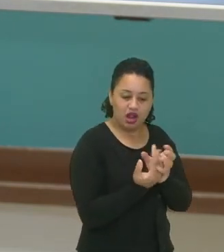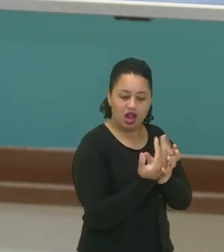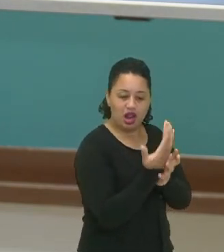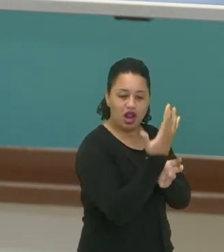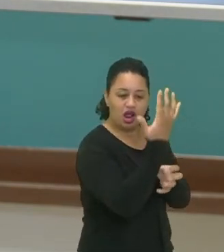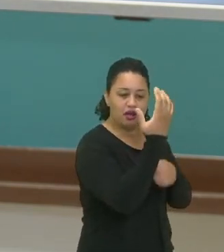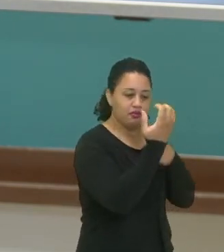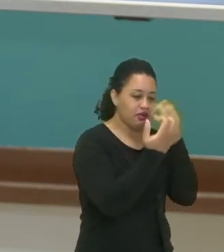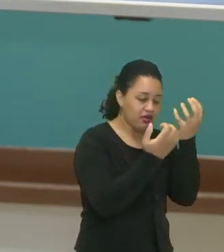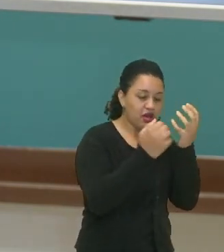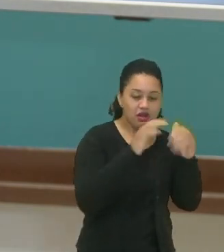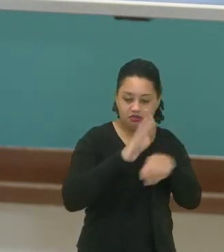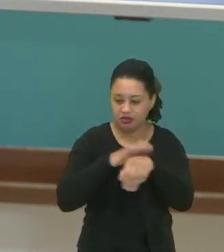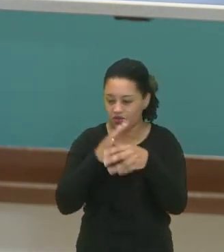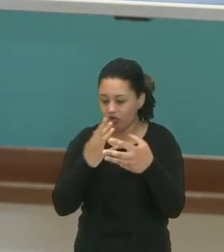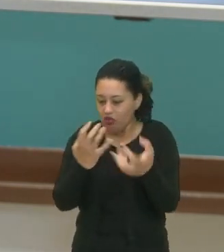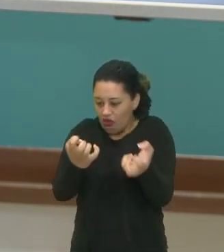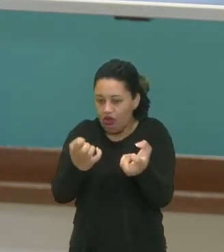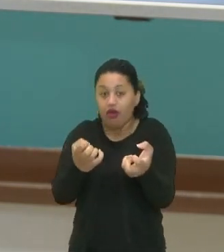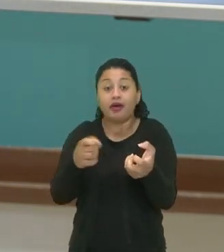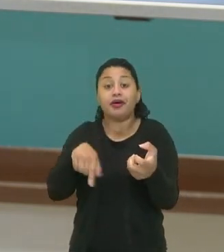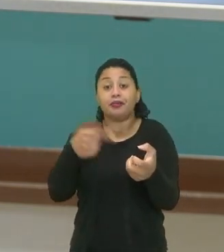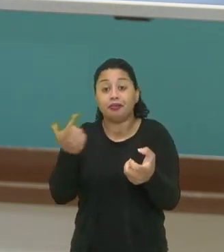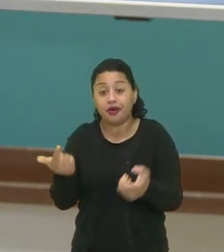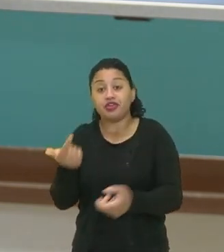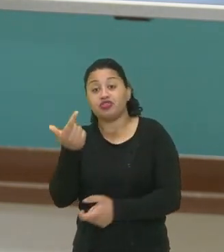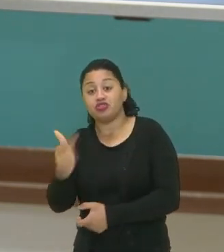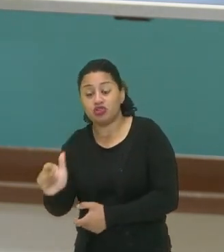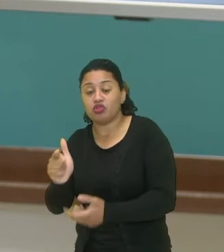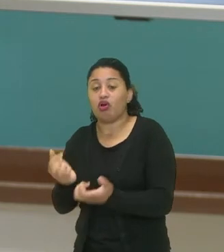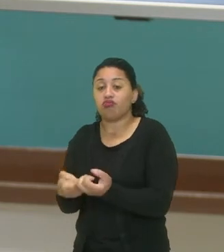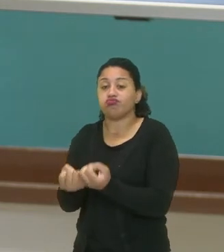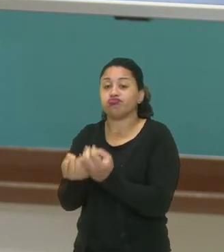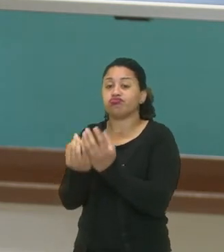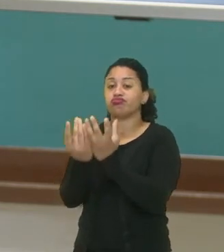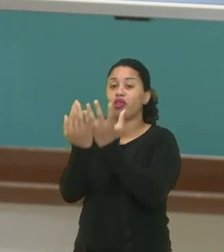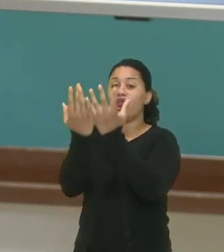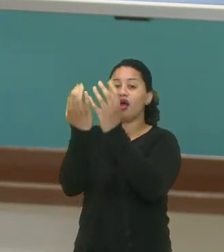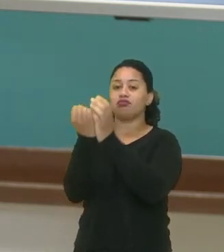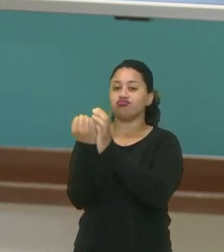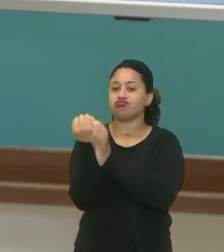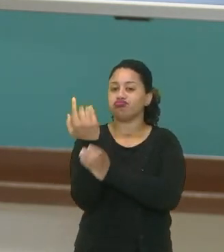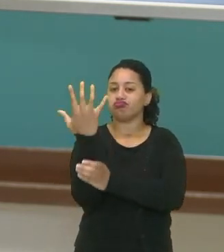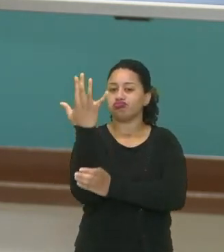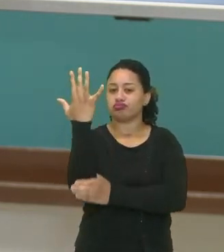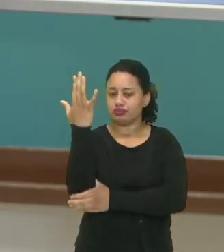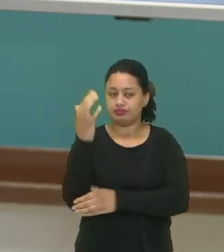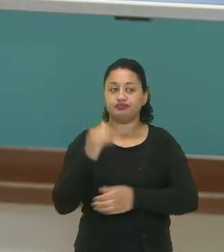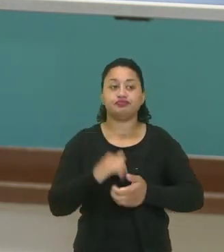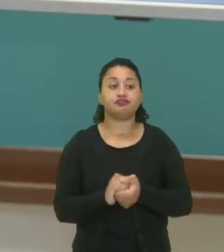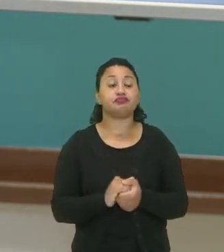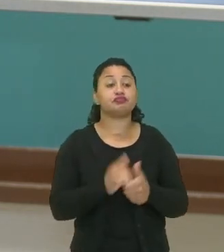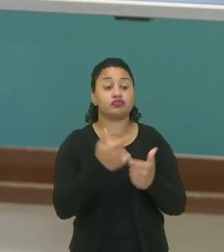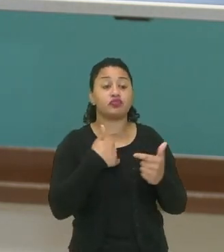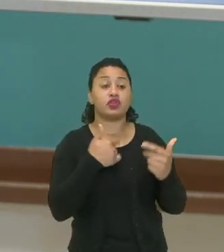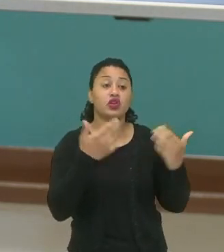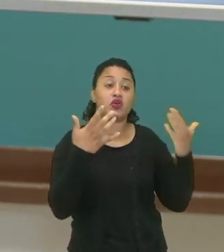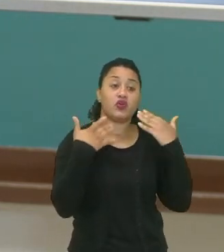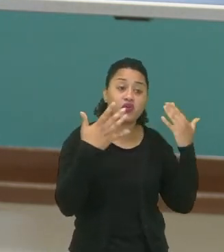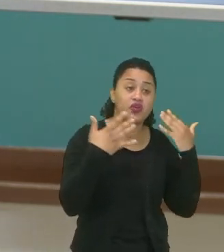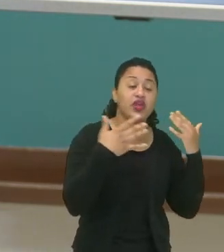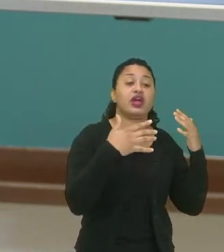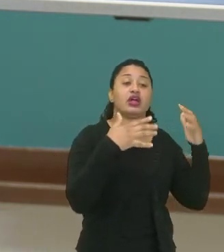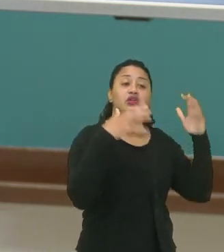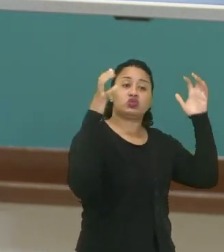volta então do momento de fertilidade naquela região. Muito bem. Então os verões então são chuvosos e o inverno